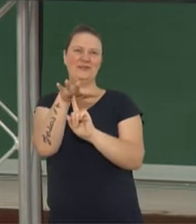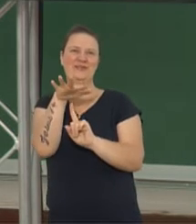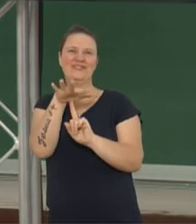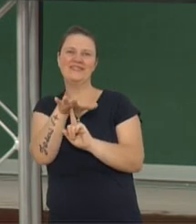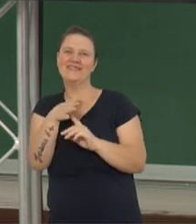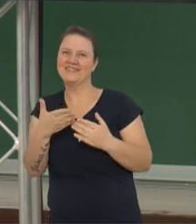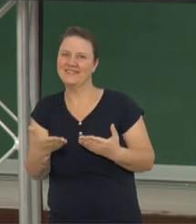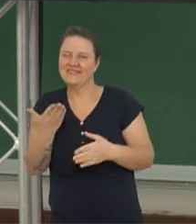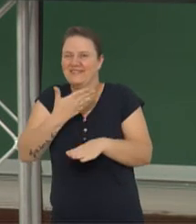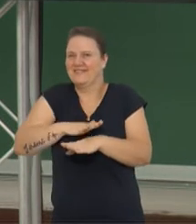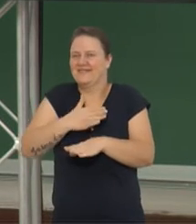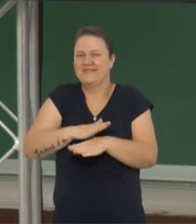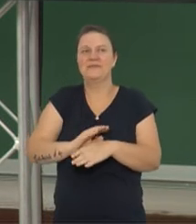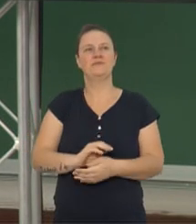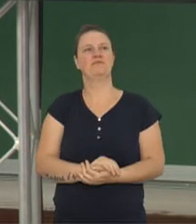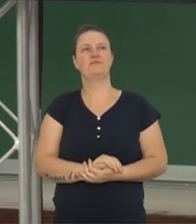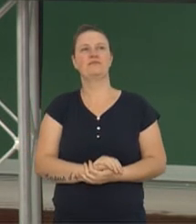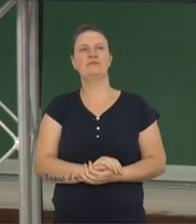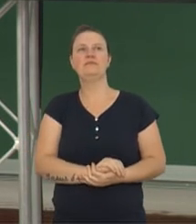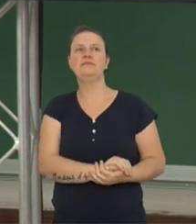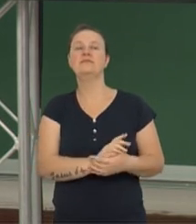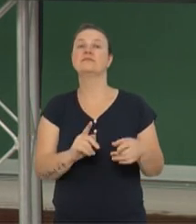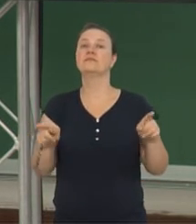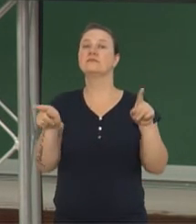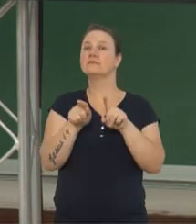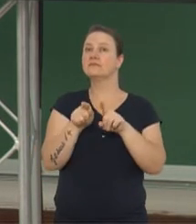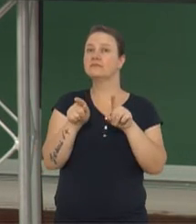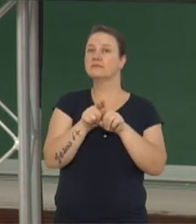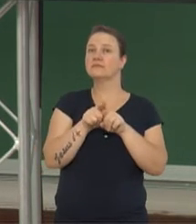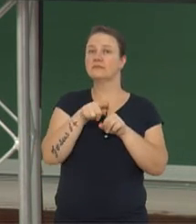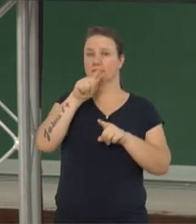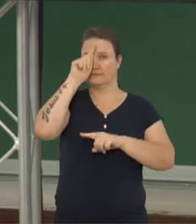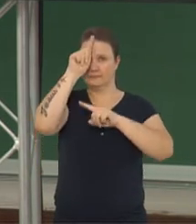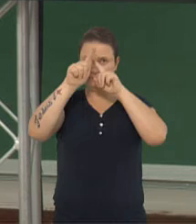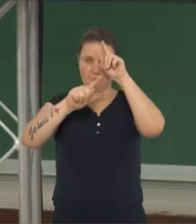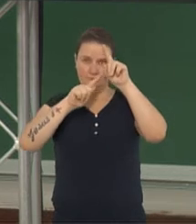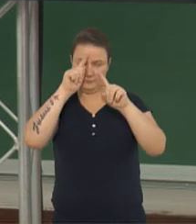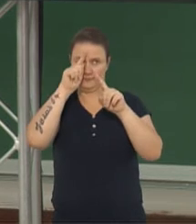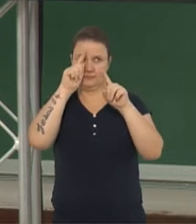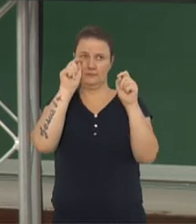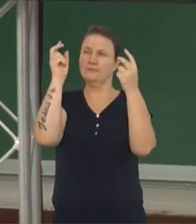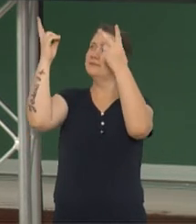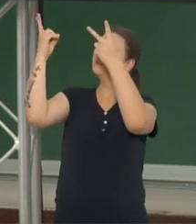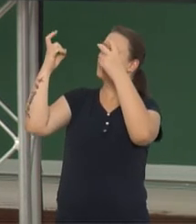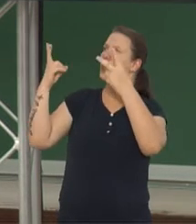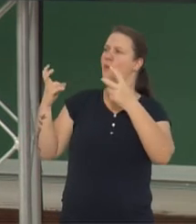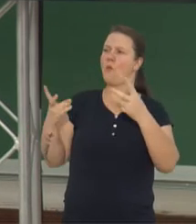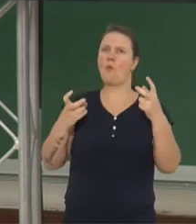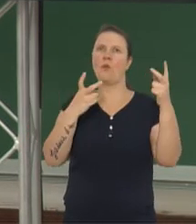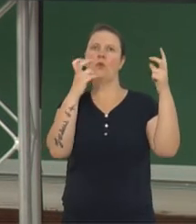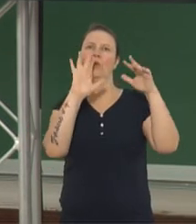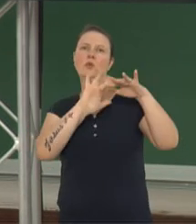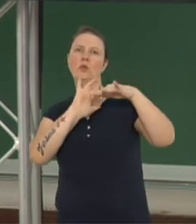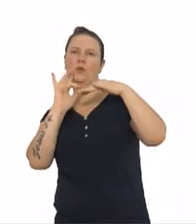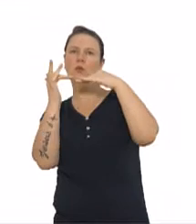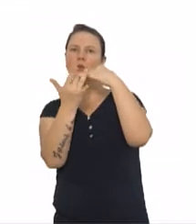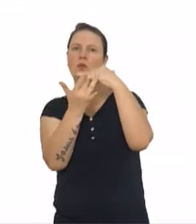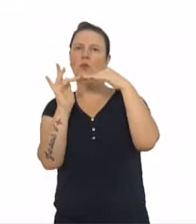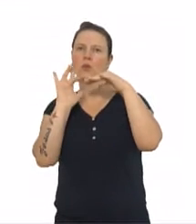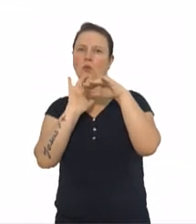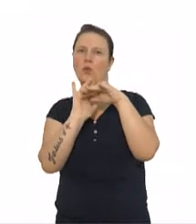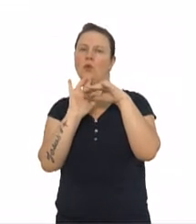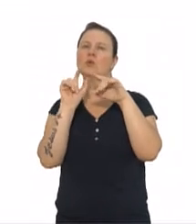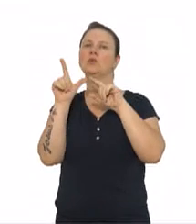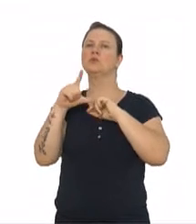praticar? E ainda, para nós termos a ideia, olha o layout de como seria essa rede social. E olha